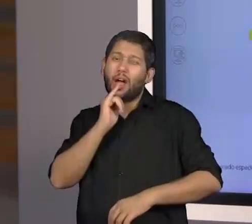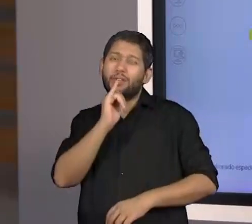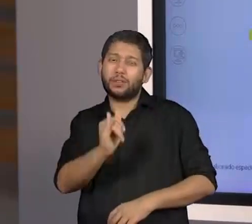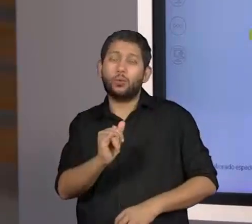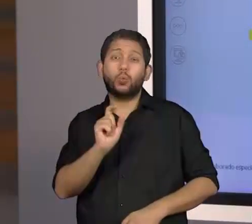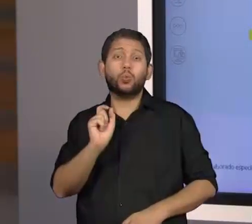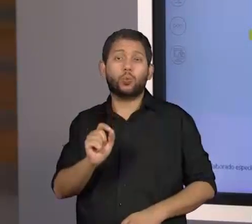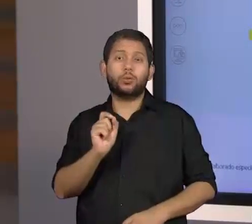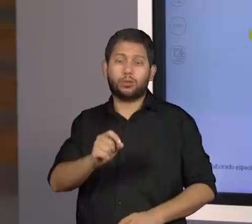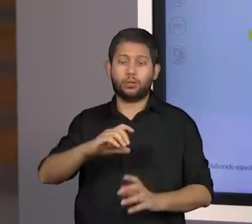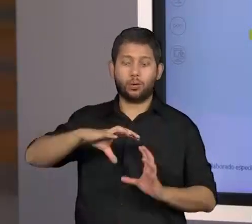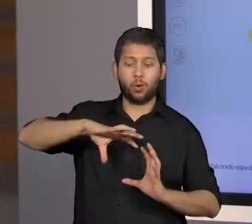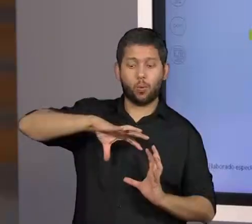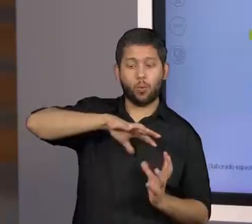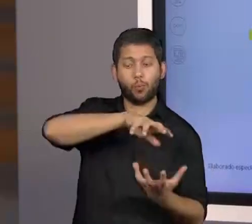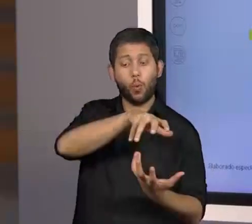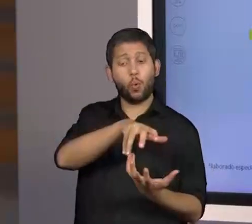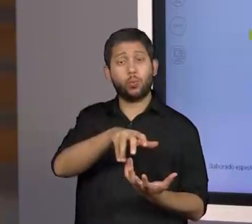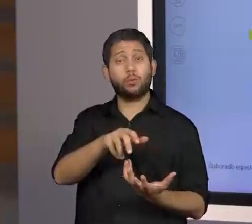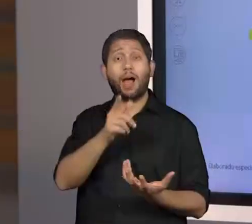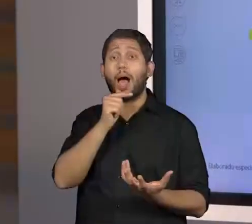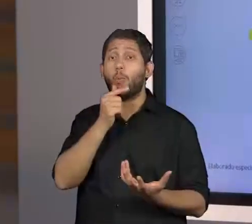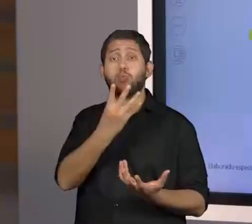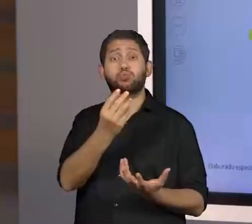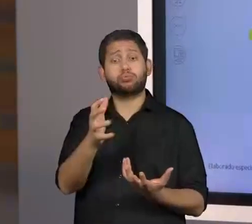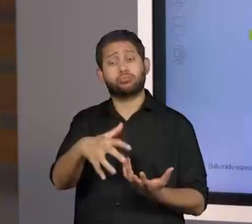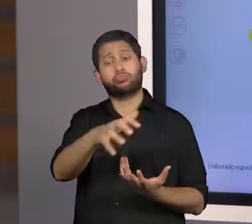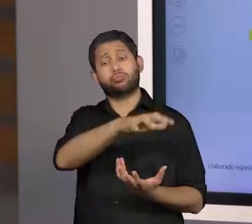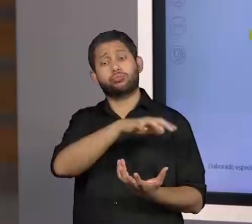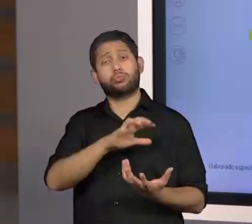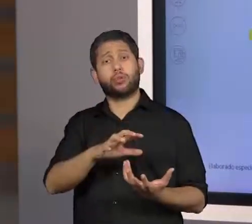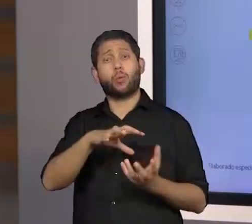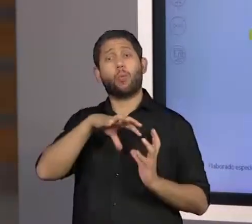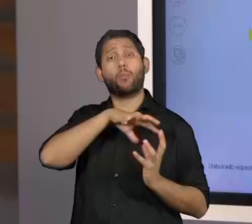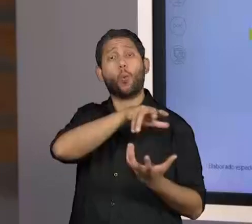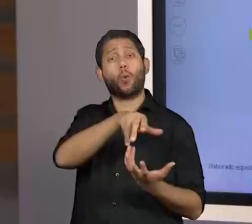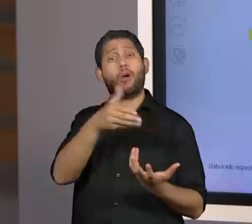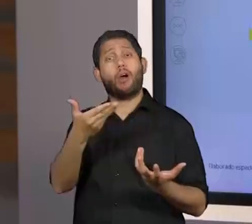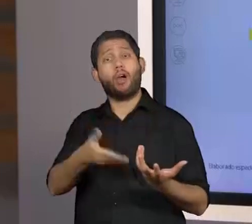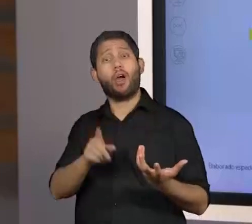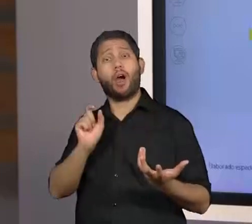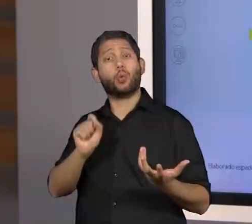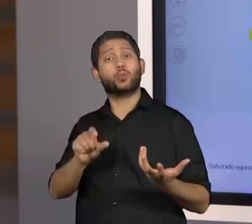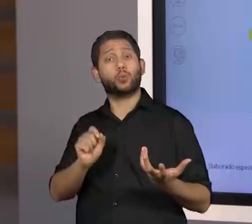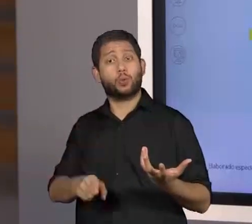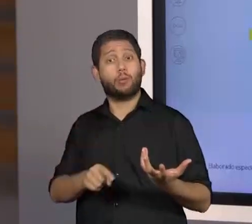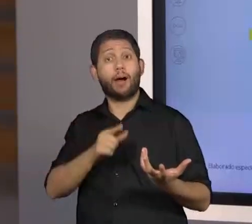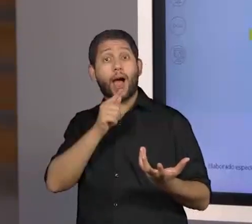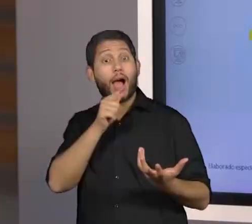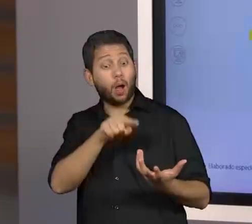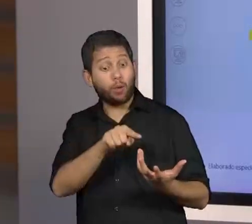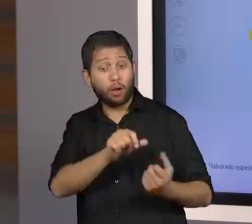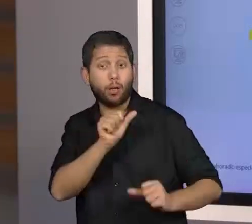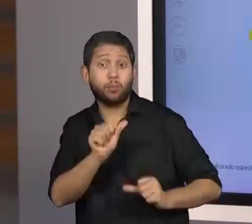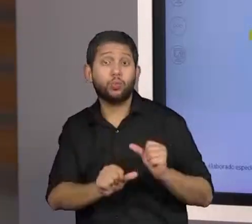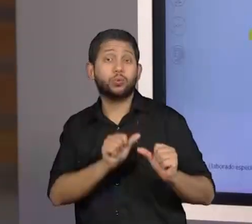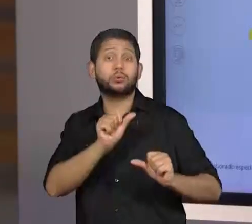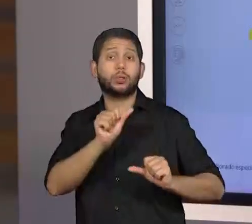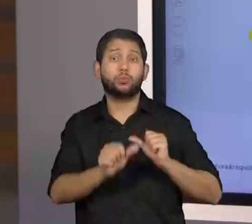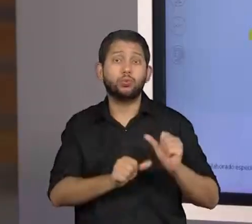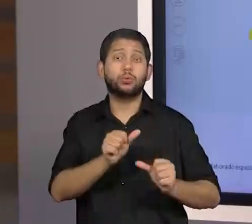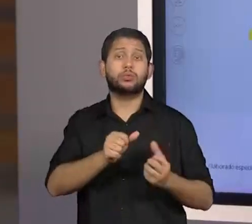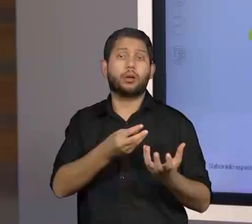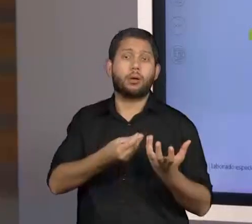né, a Terra é formada de água. Então, tem muita água e essa água ela vai se modificando, aí vai modificando a